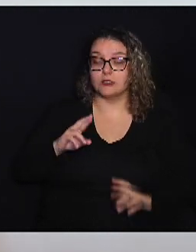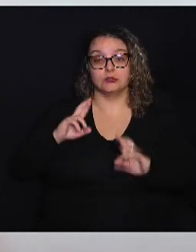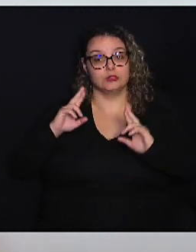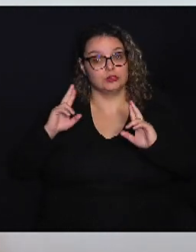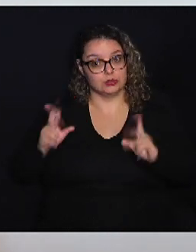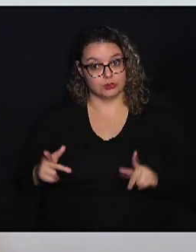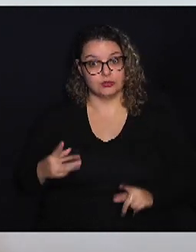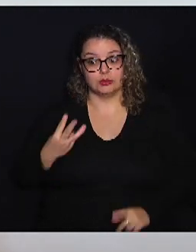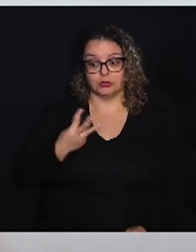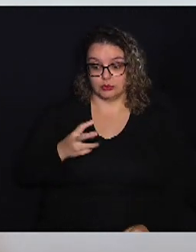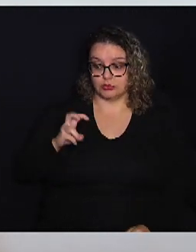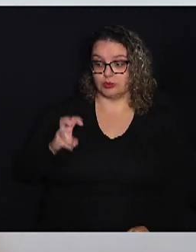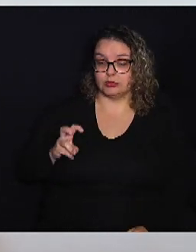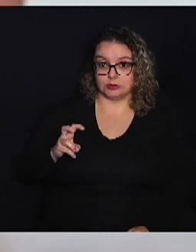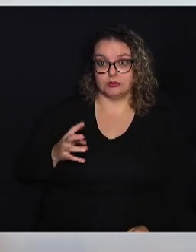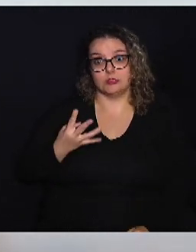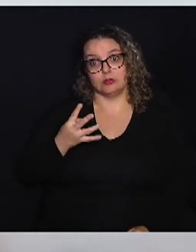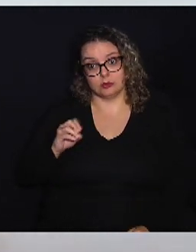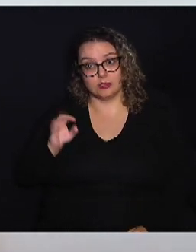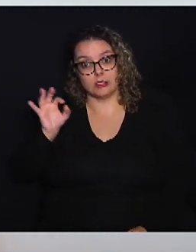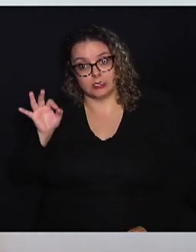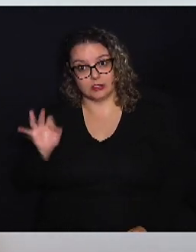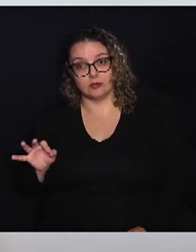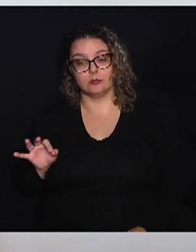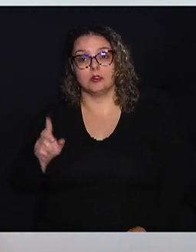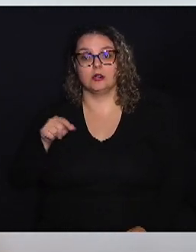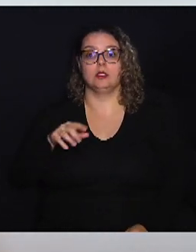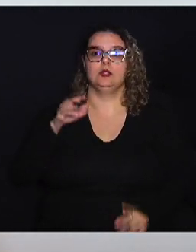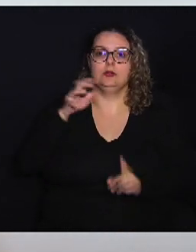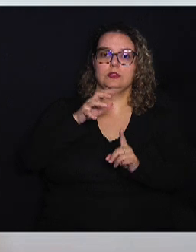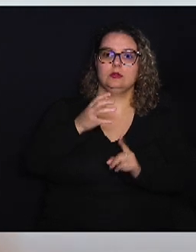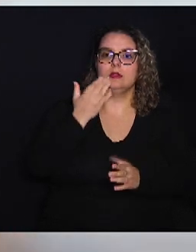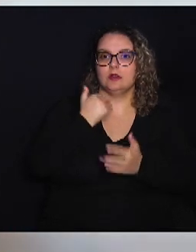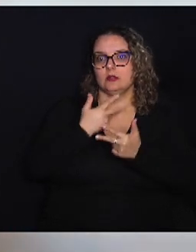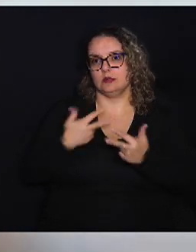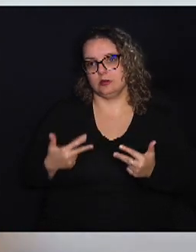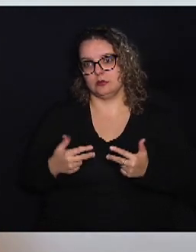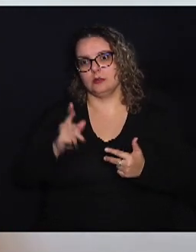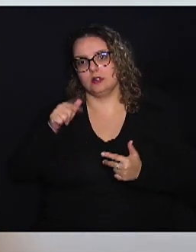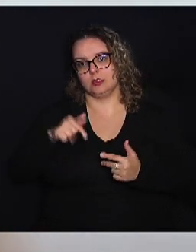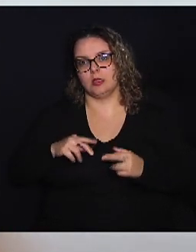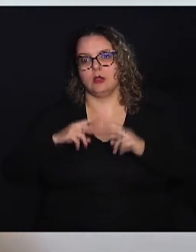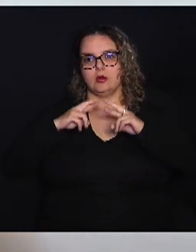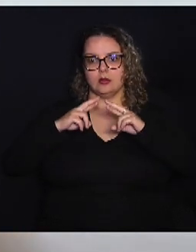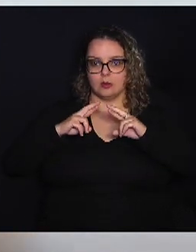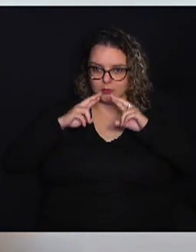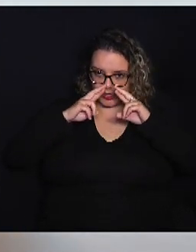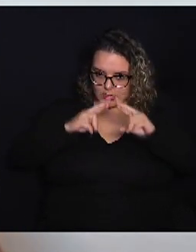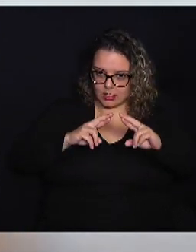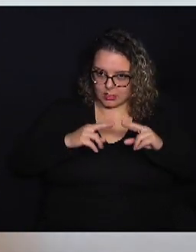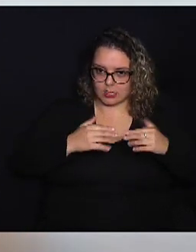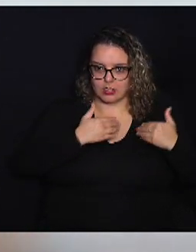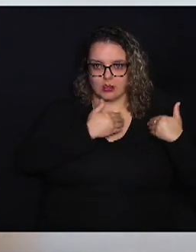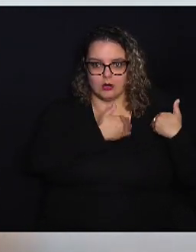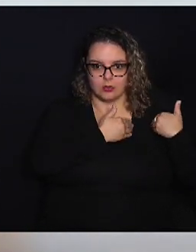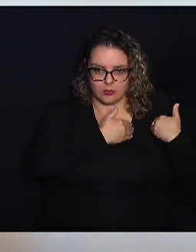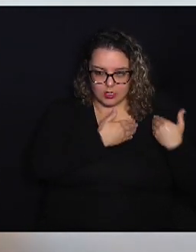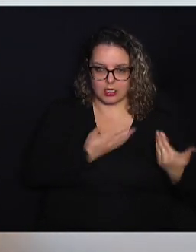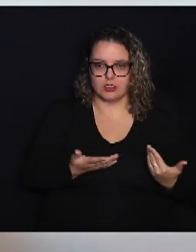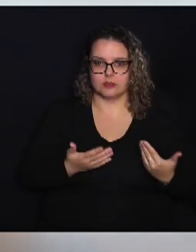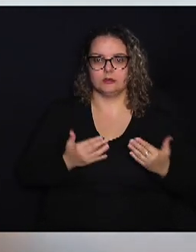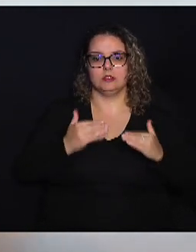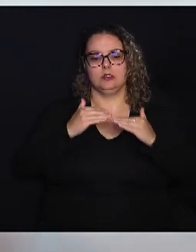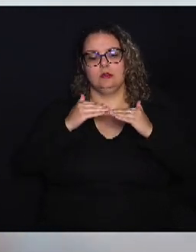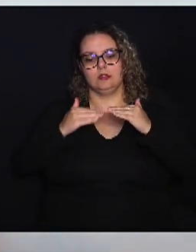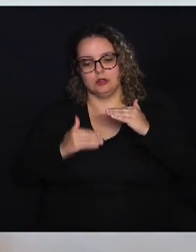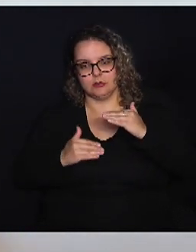dos 35%, 40% que é influenciado pela alimentação, que é o responsável por baixar esse colesterol ruim, vamos colocar ali